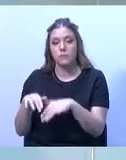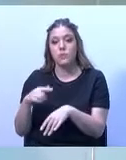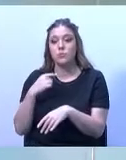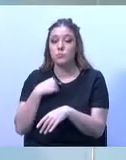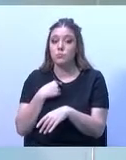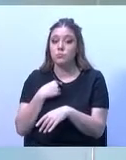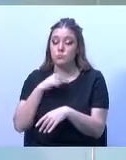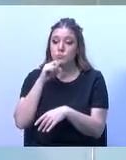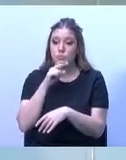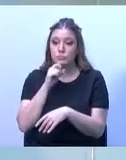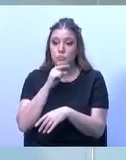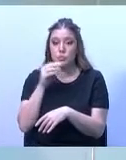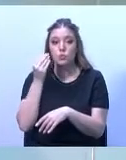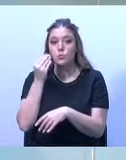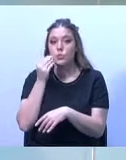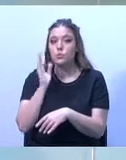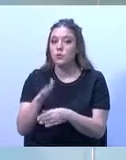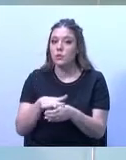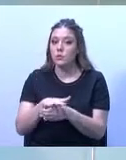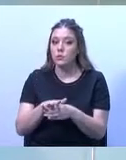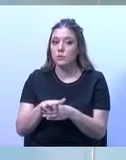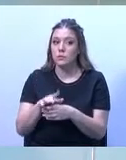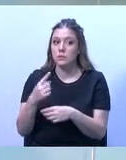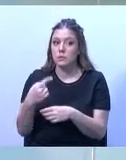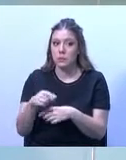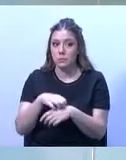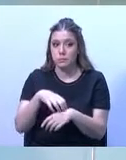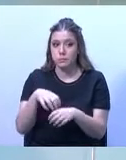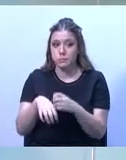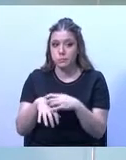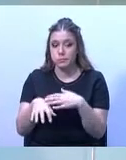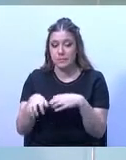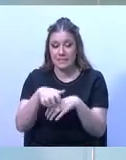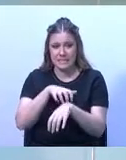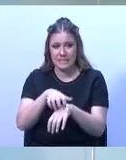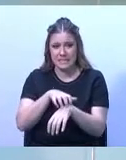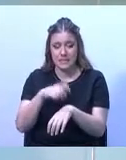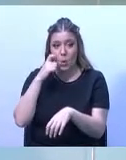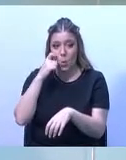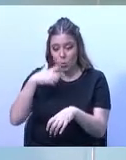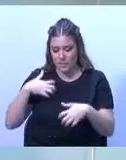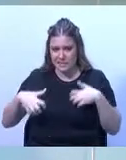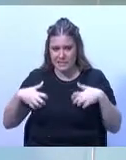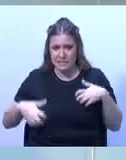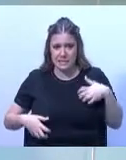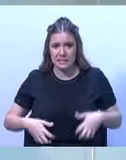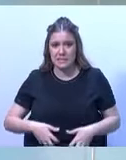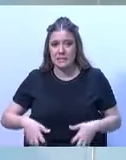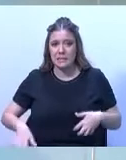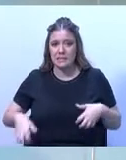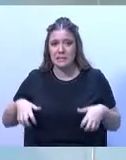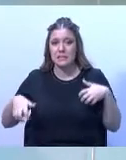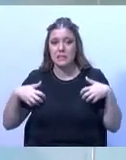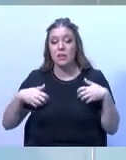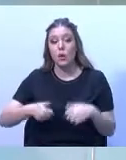diria, provavelmente, como já tem essa situação dos carocinhos e de comichão pelo corpo todo, eu diria que provavelmente seria mais